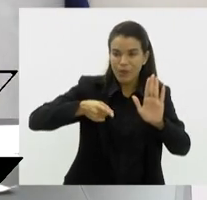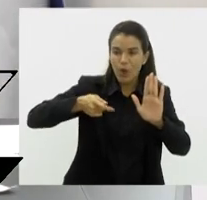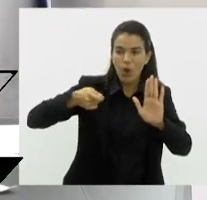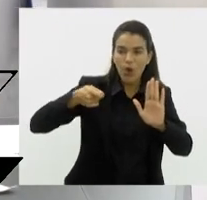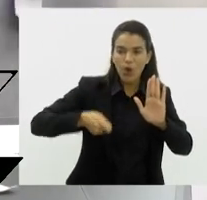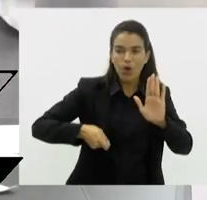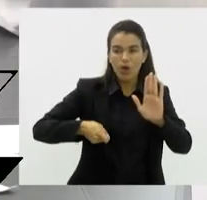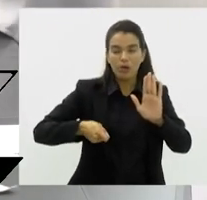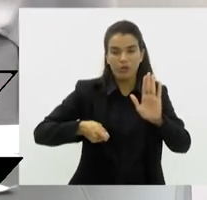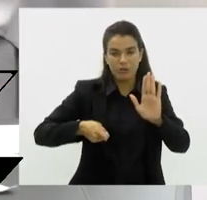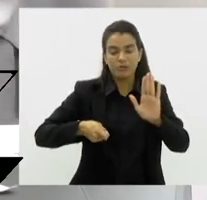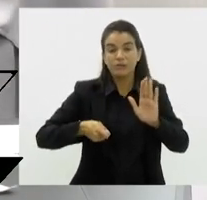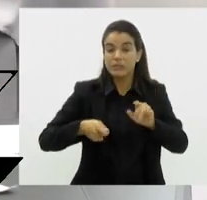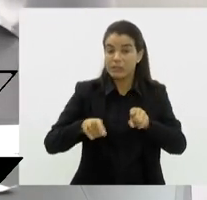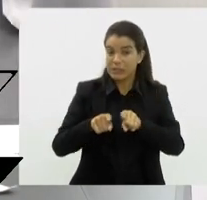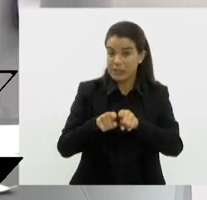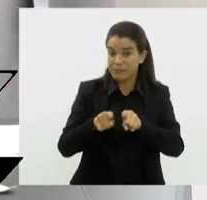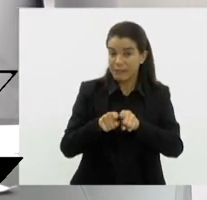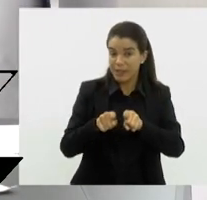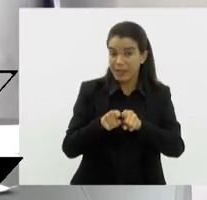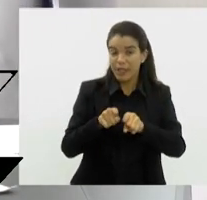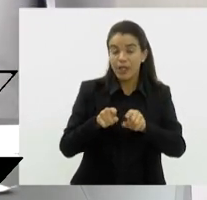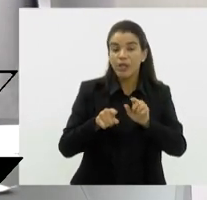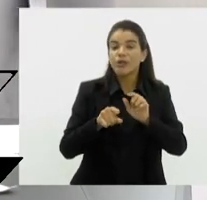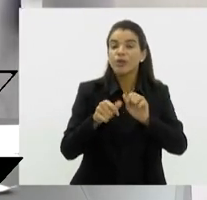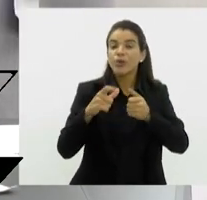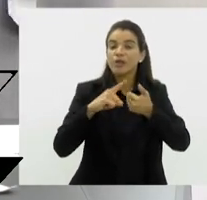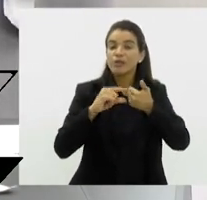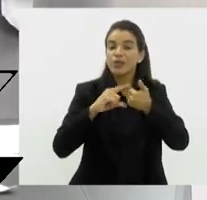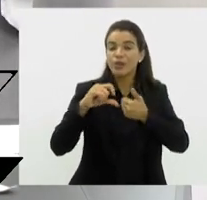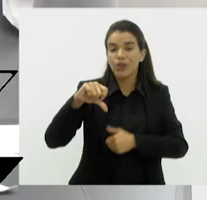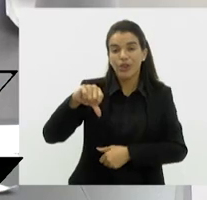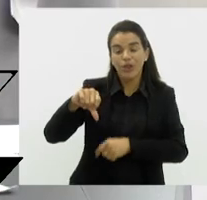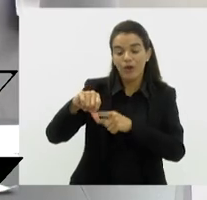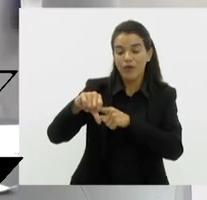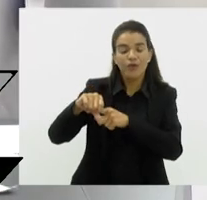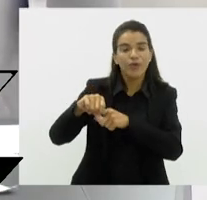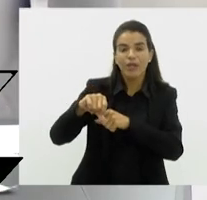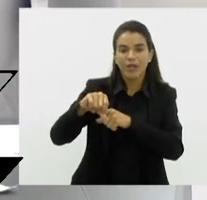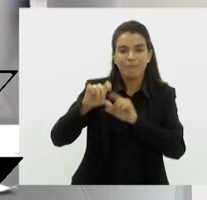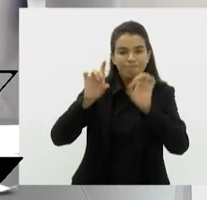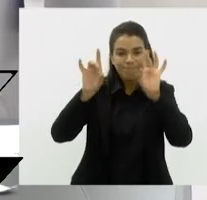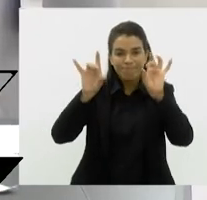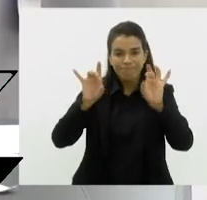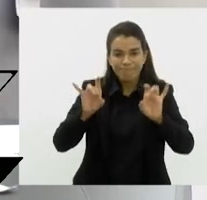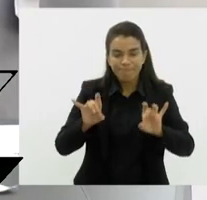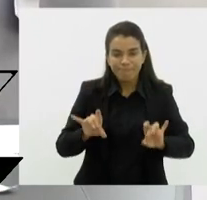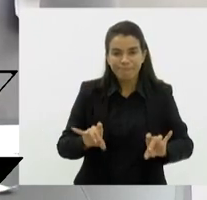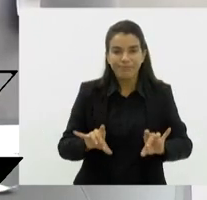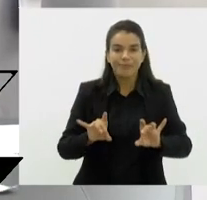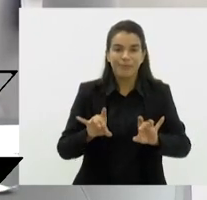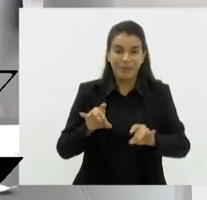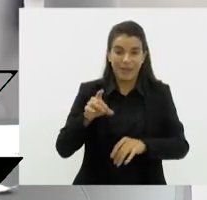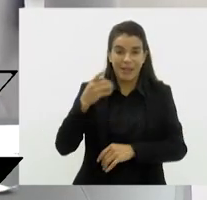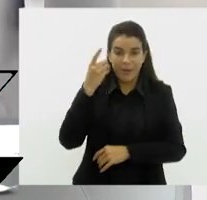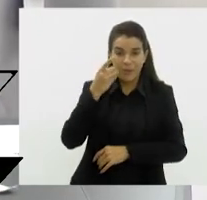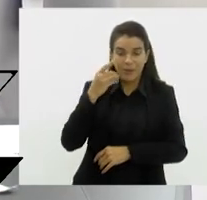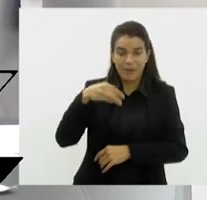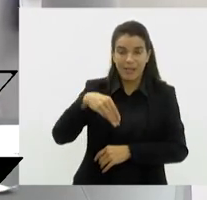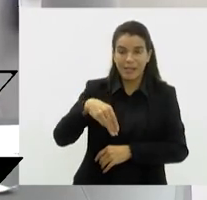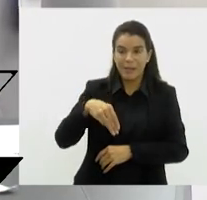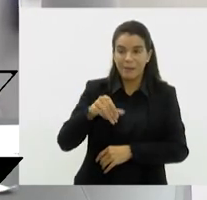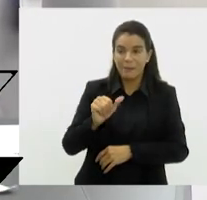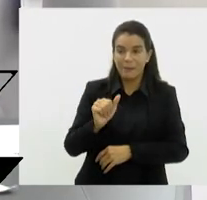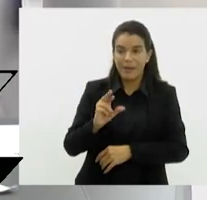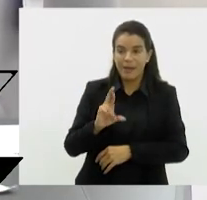obrigatórias, coercitivas, e dentre as quais, no artigo 9º, uma campanha, que é exclusivamente o teor do projeto da deputada Marina. Portanto, é